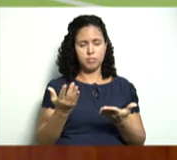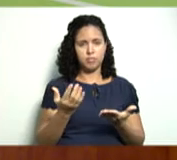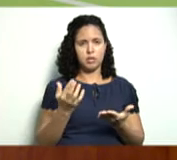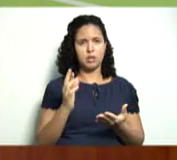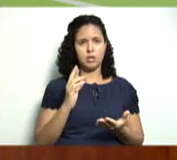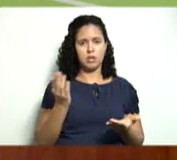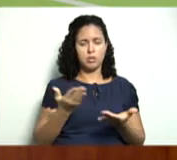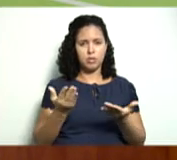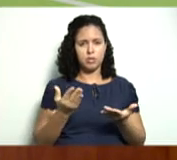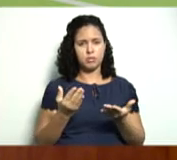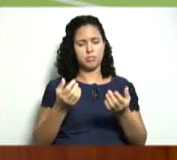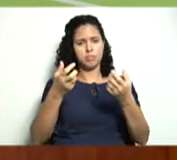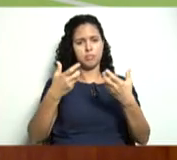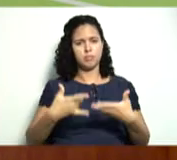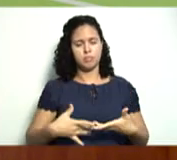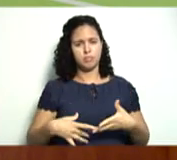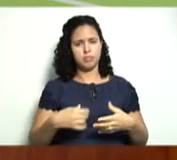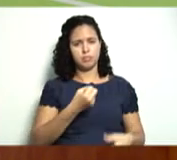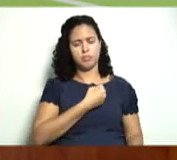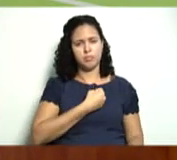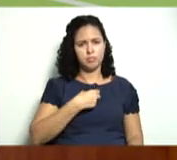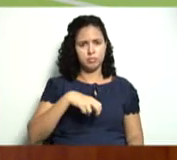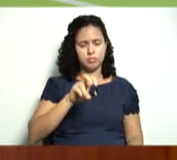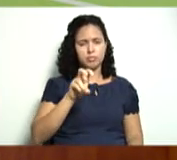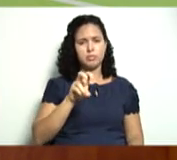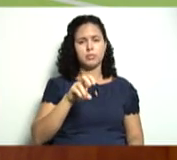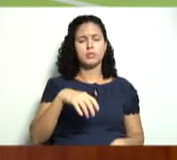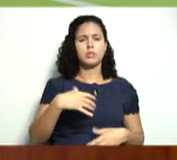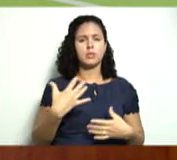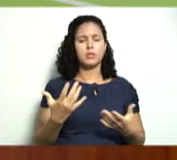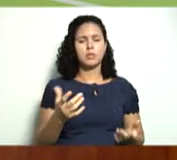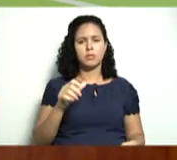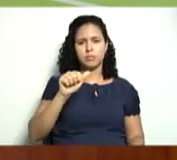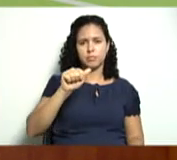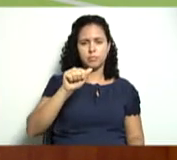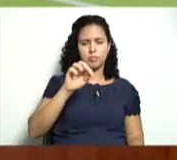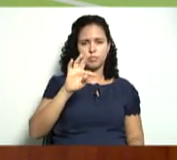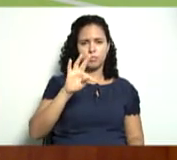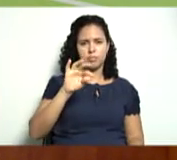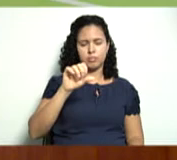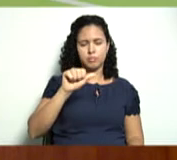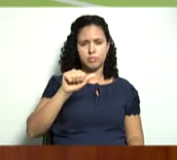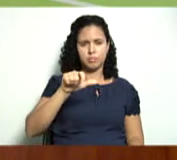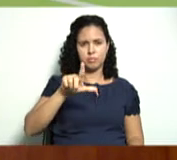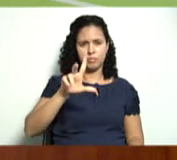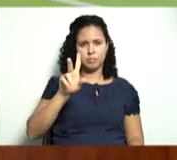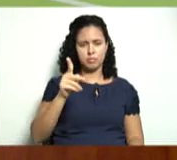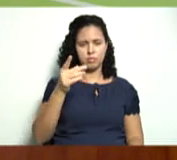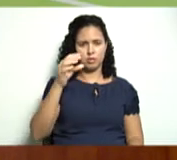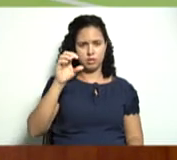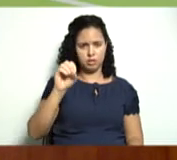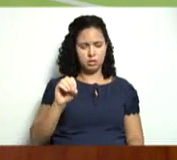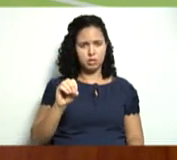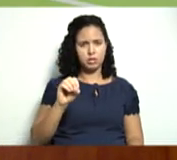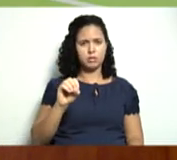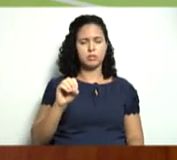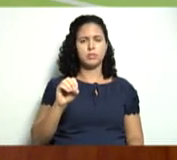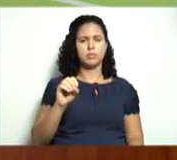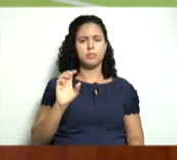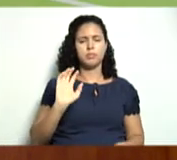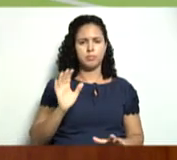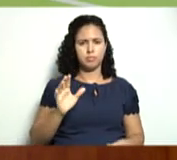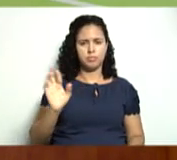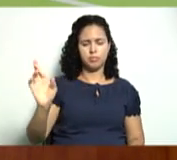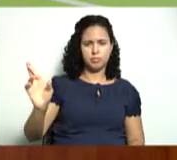vai falar da questão número 5 que está perguntando com a tecla de atalho para você realizar uma impressão do seu computador e a gente já tem resposta